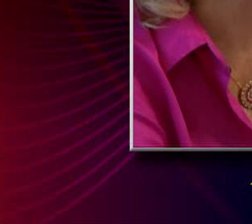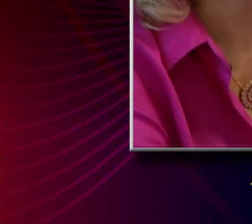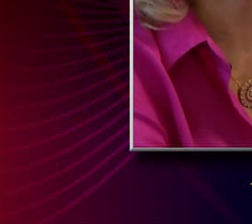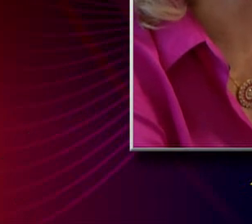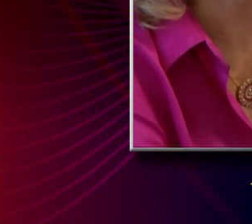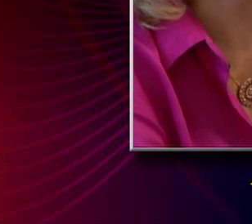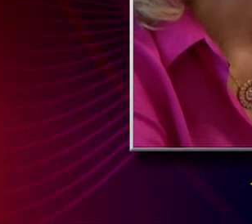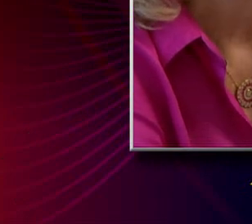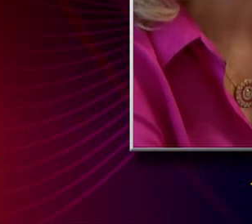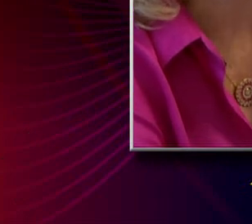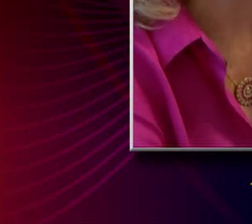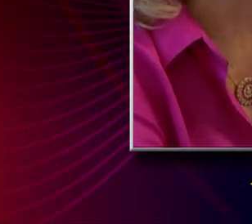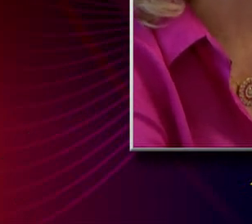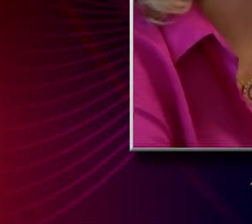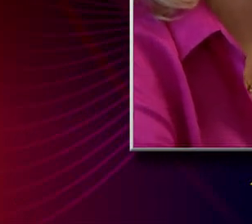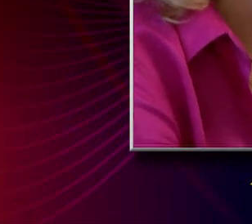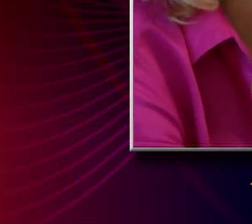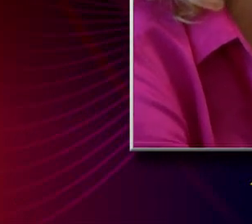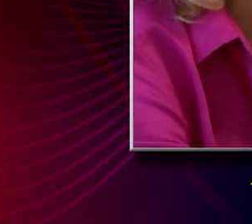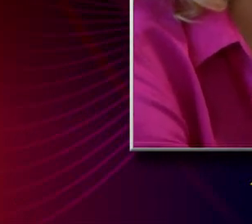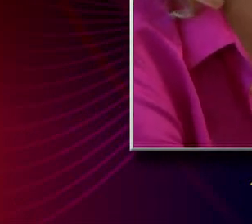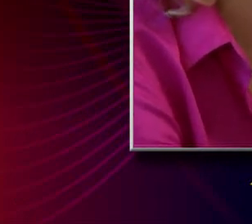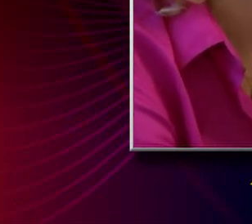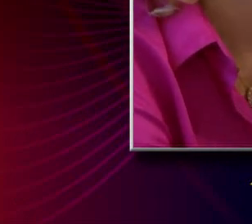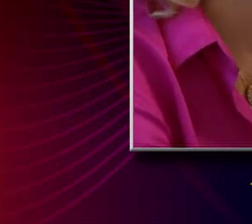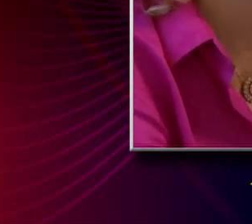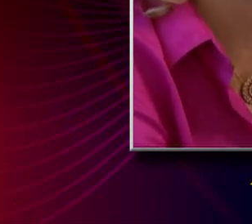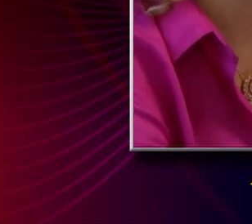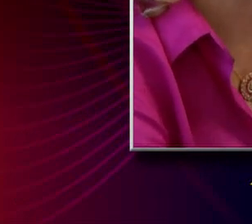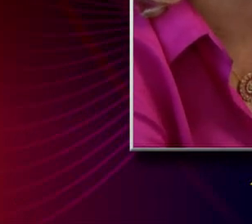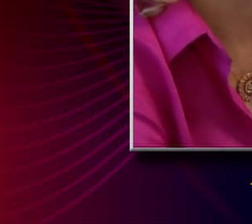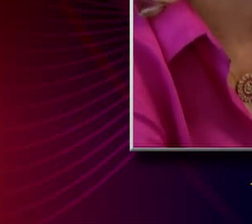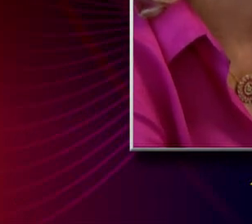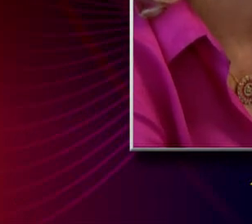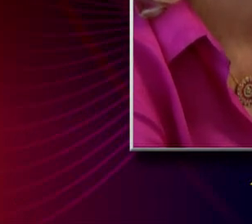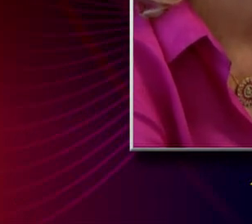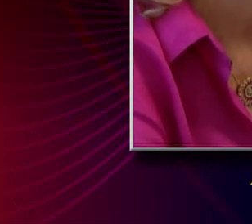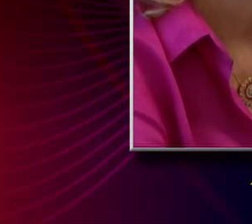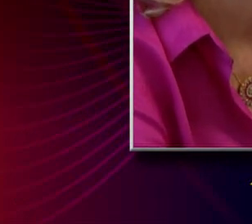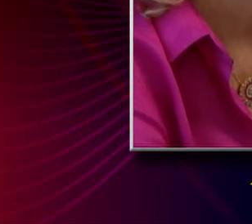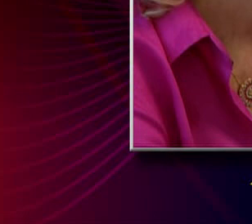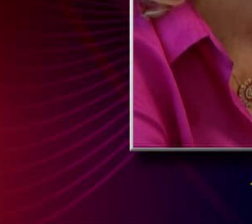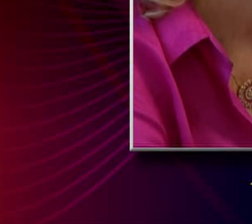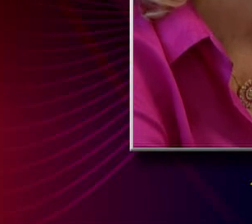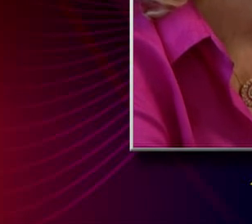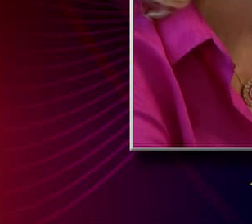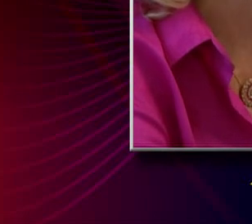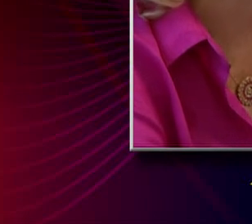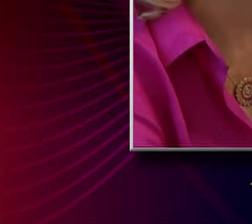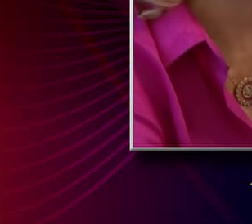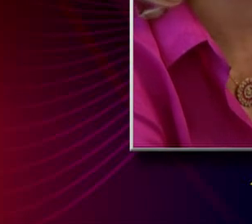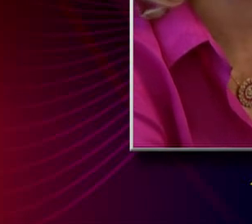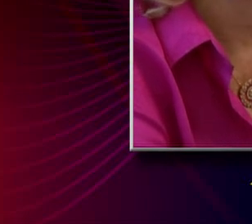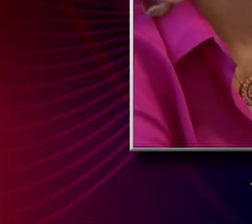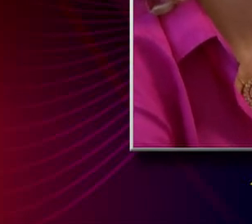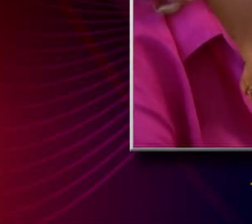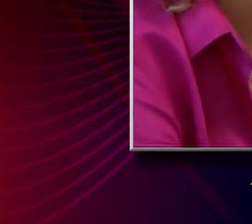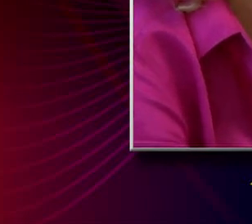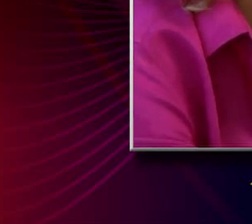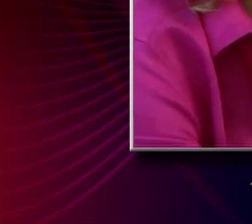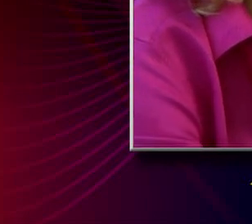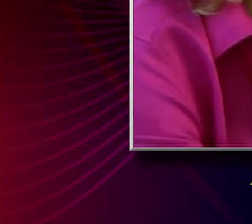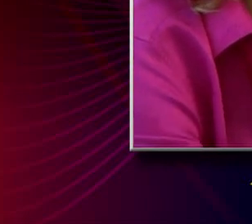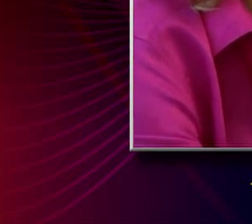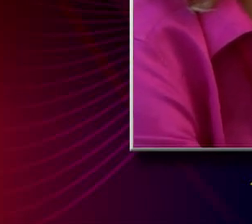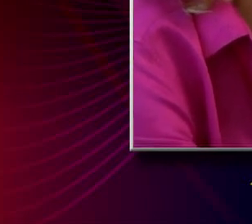GEPASS e Santa Lucinda? A Santa Casa foi pago ontem, vereadora. Uma, tô trazendo. Uma parcela. A outra parcela que venceu. São três. Que venceu